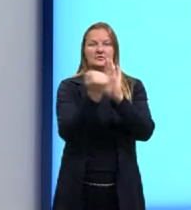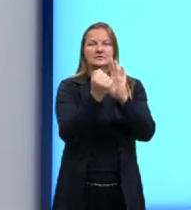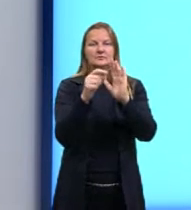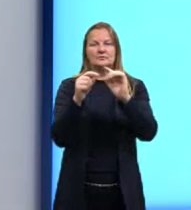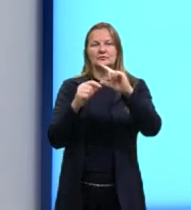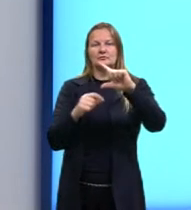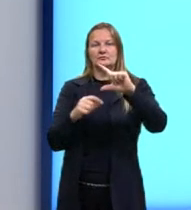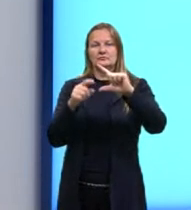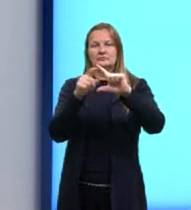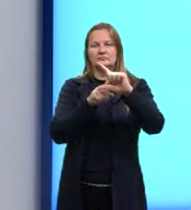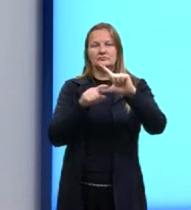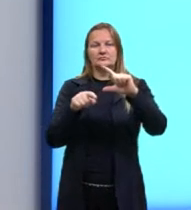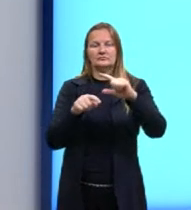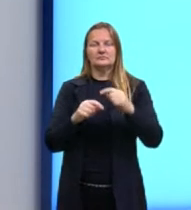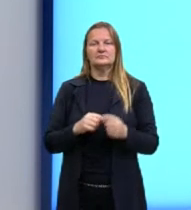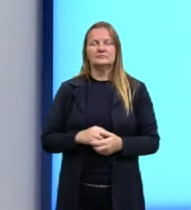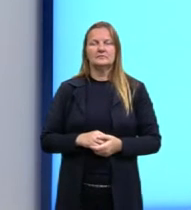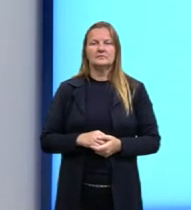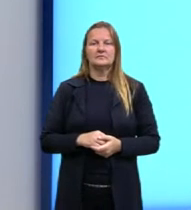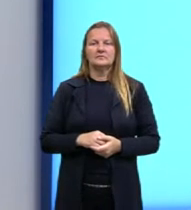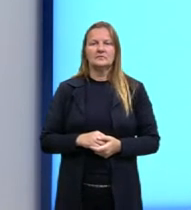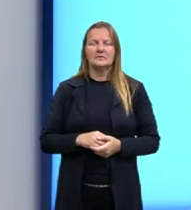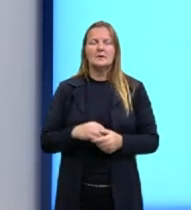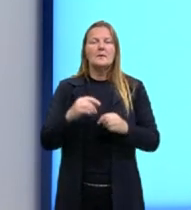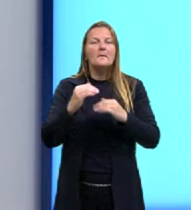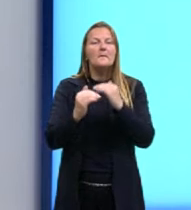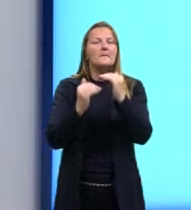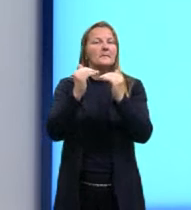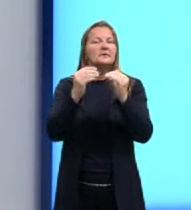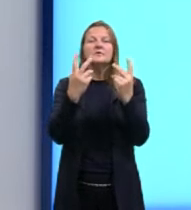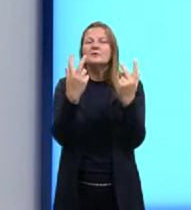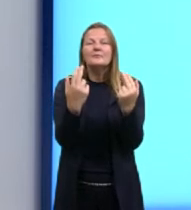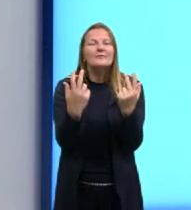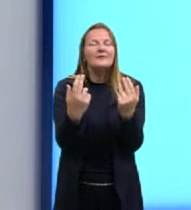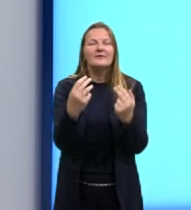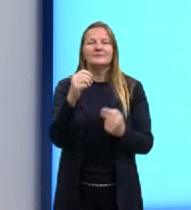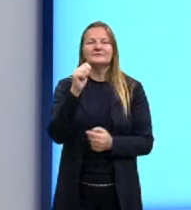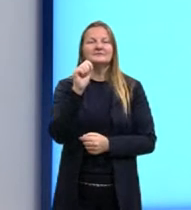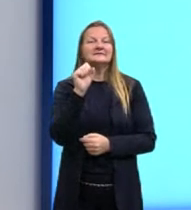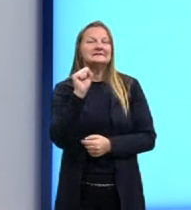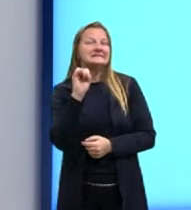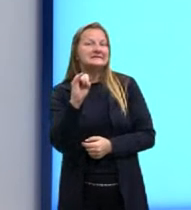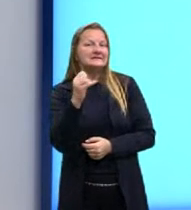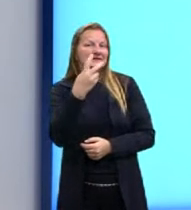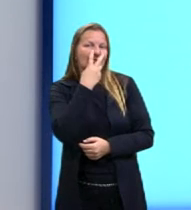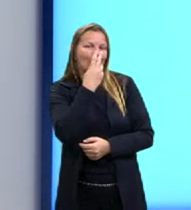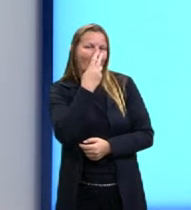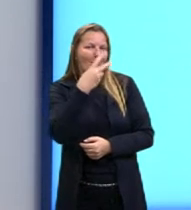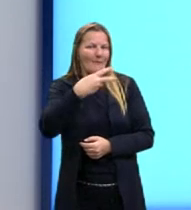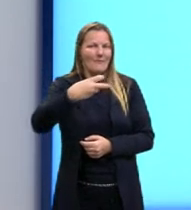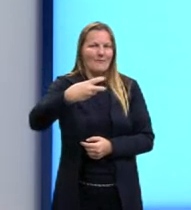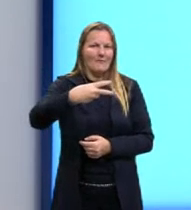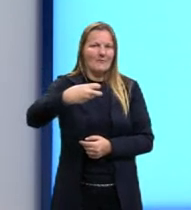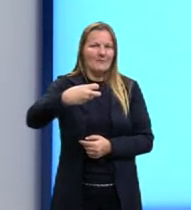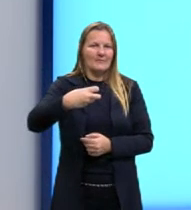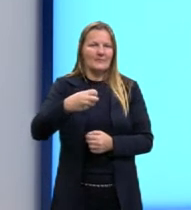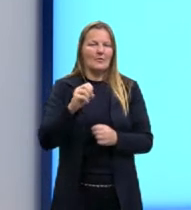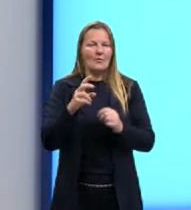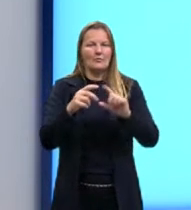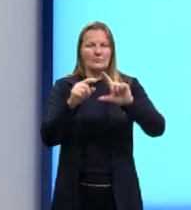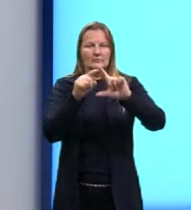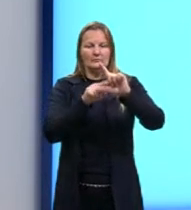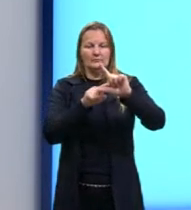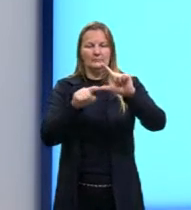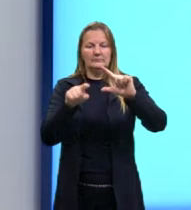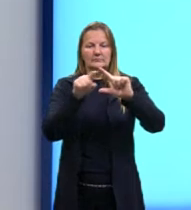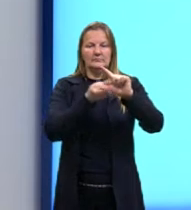é o que nós tínhamos mas o processo vai ser o mesmo do que se nós tivéssemos a igualdade eu preciso isolar